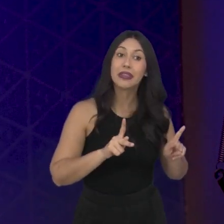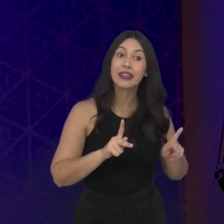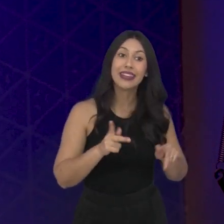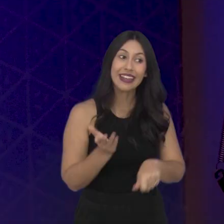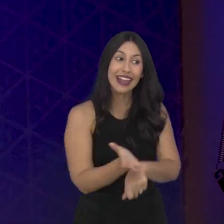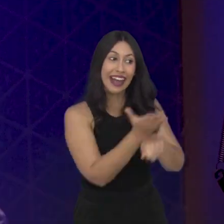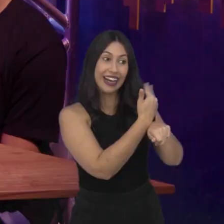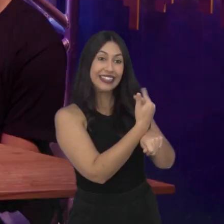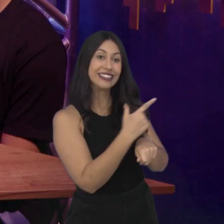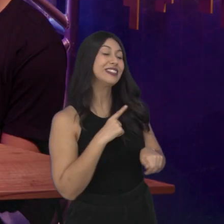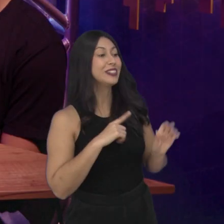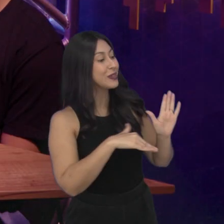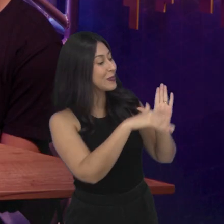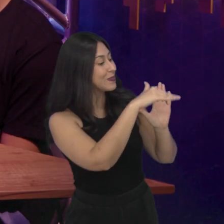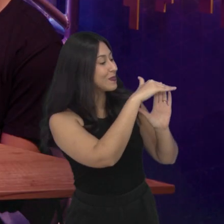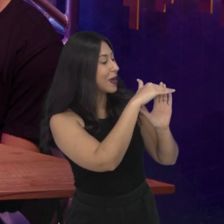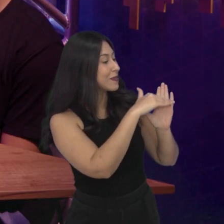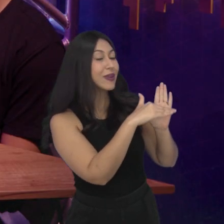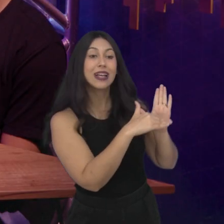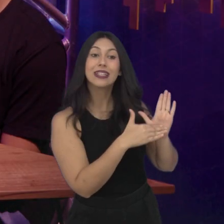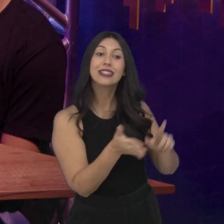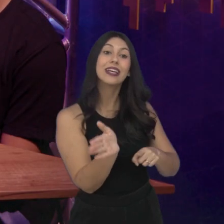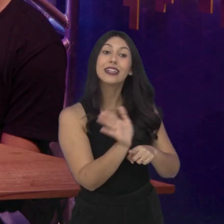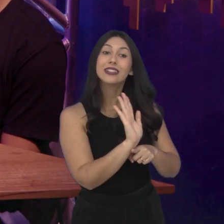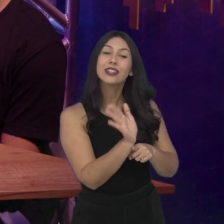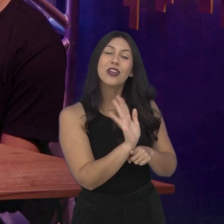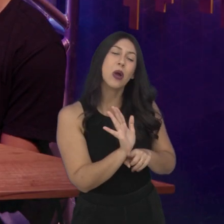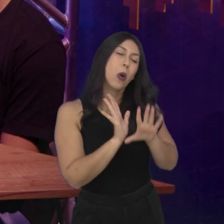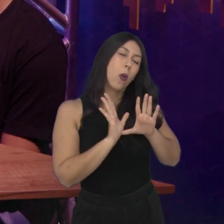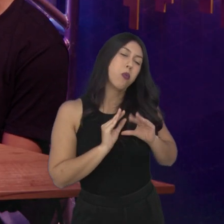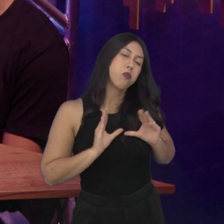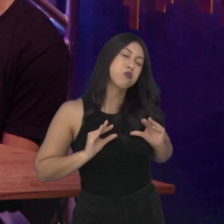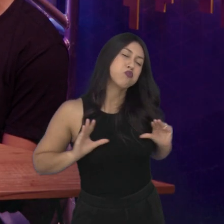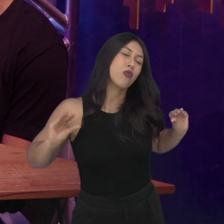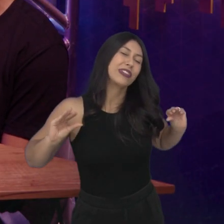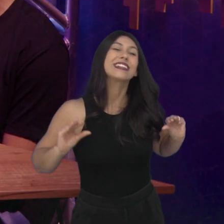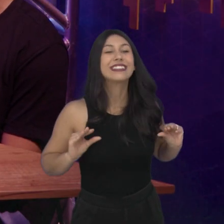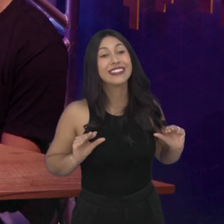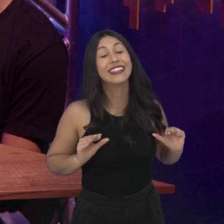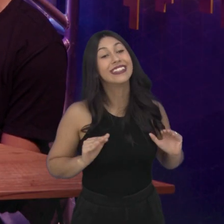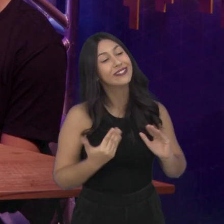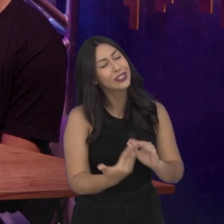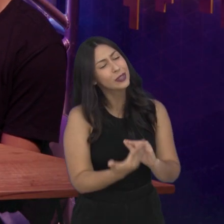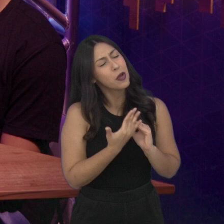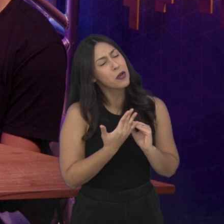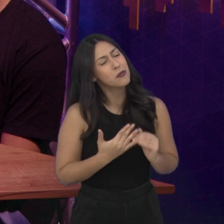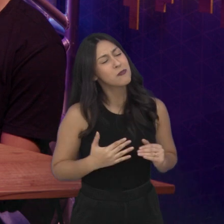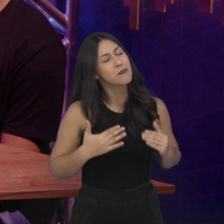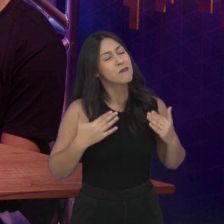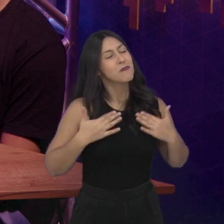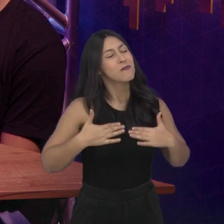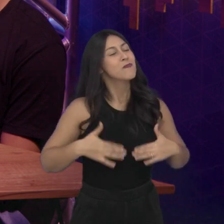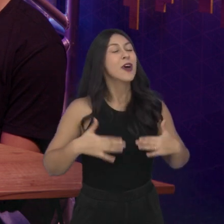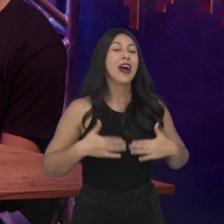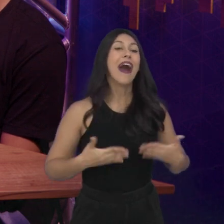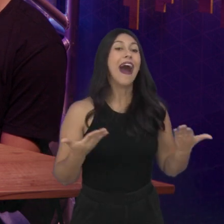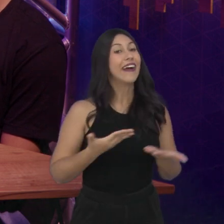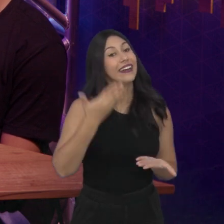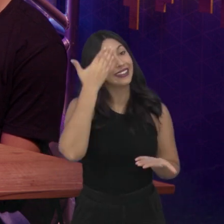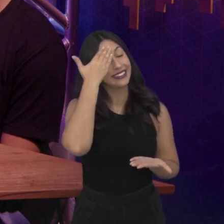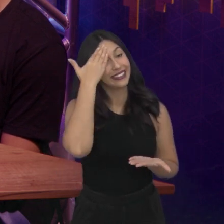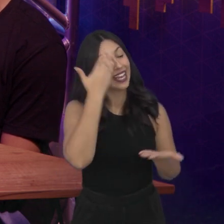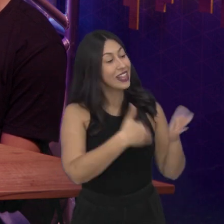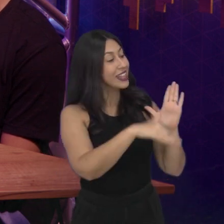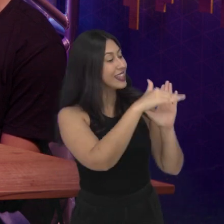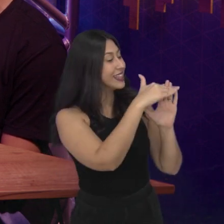uma listinha, assim, de lista de filmes conforto, que me traziam essa questão do conforto. Agora eu sei que eu posso colocar